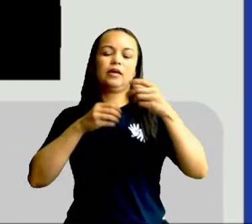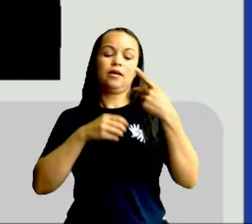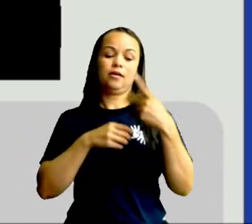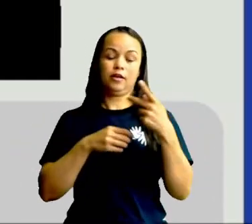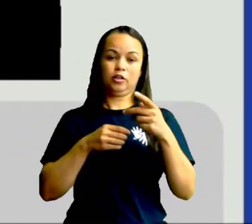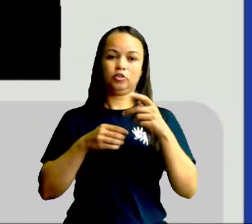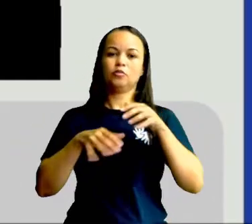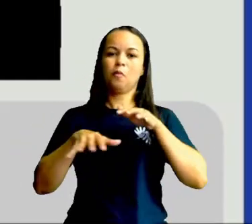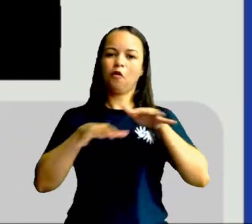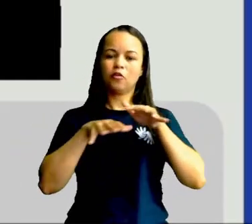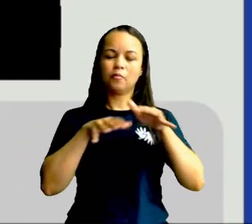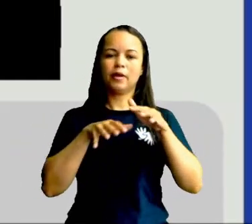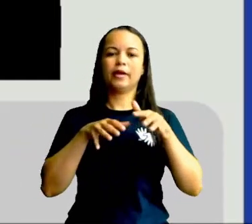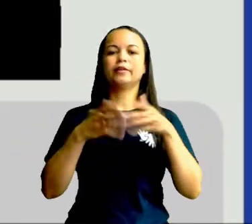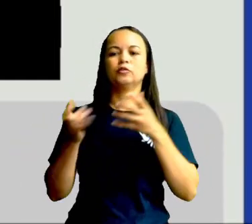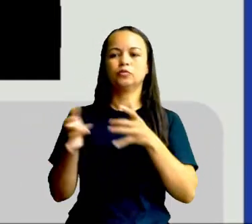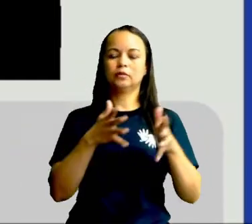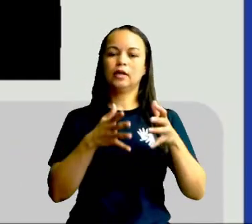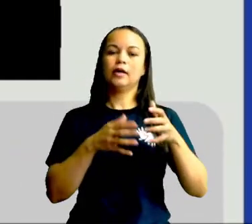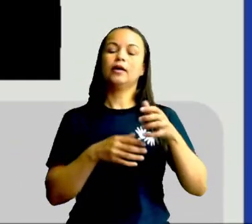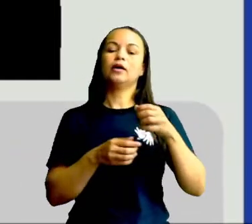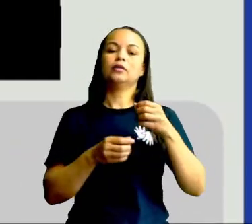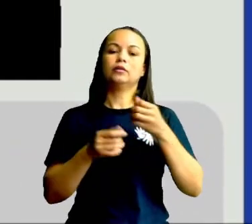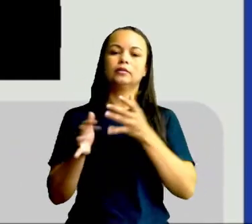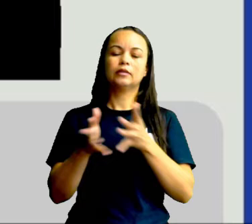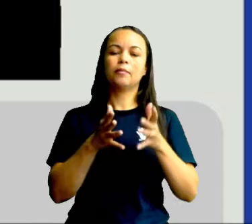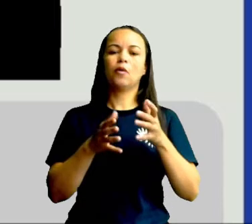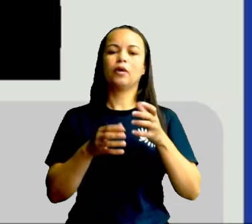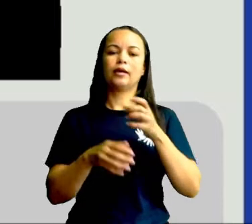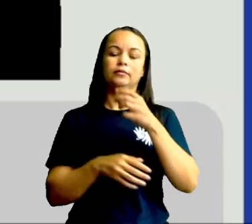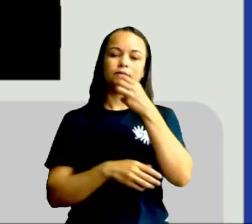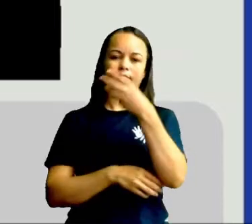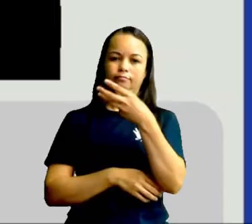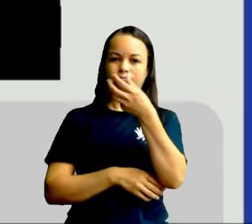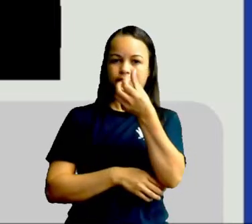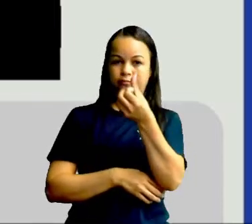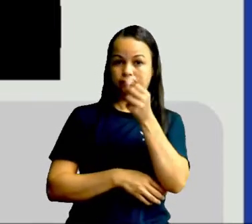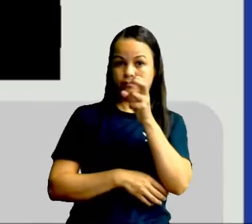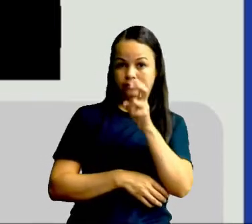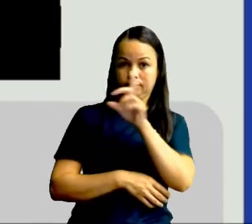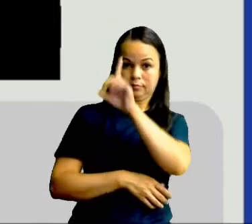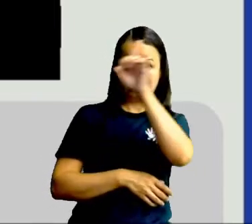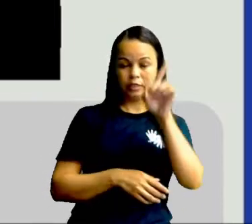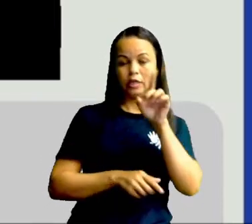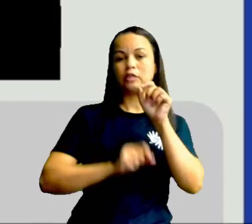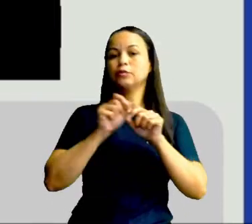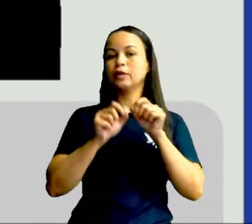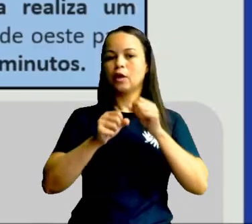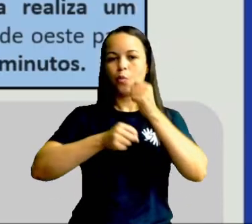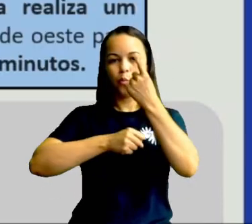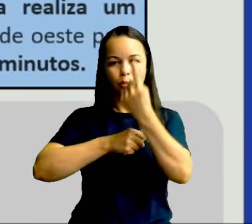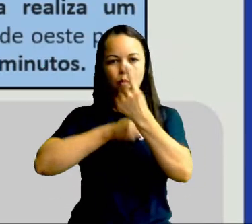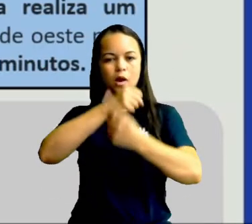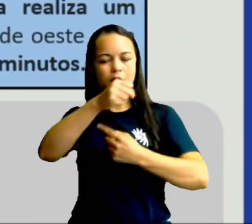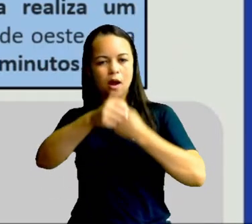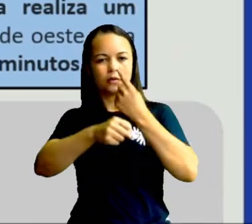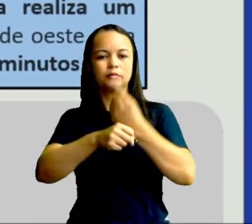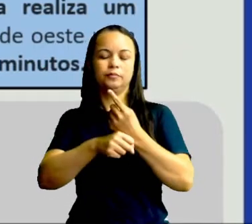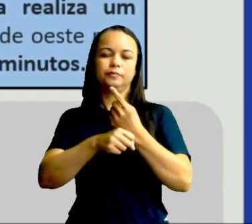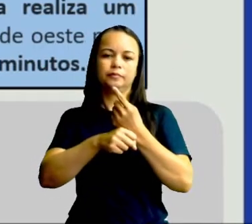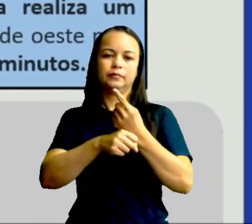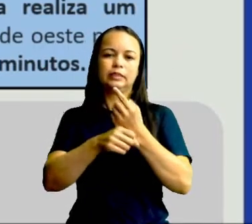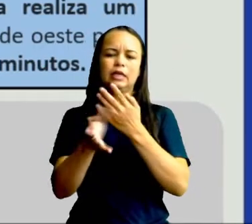nosso planeta Terra dura 365 dias, ou seja, um ano, tá certo? E